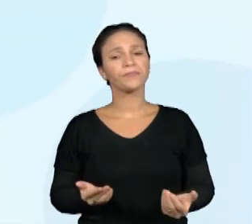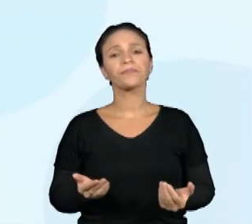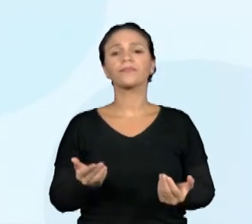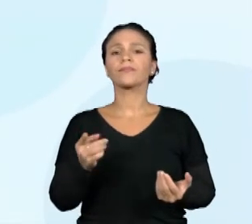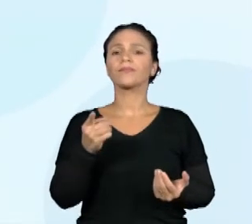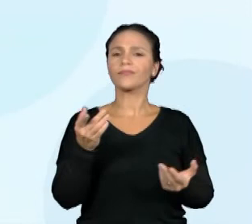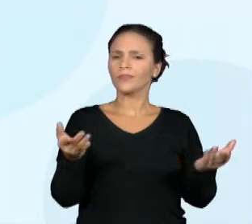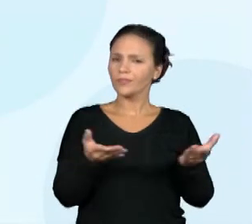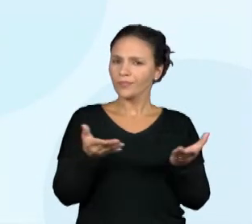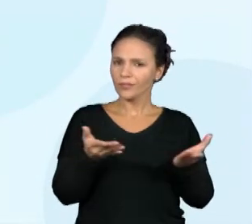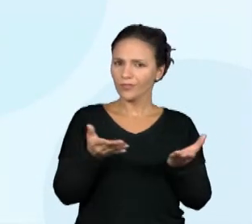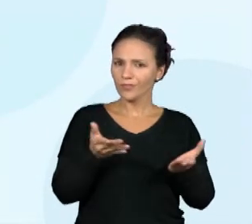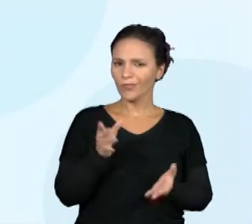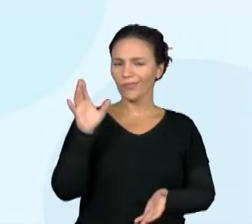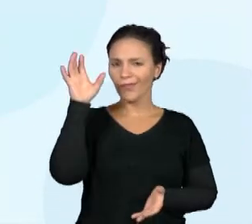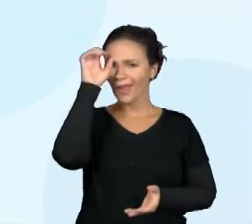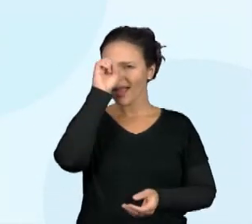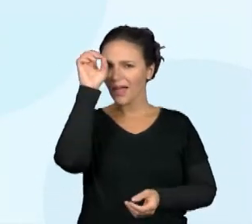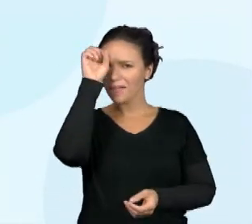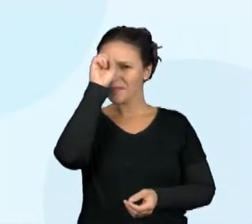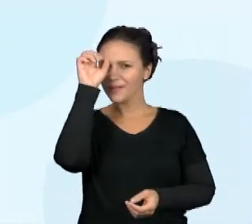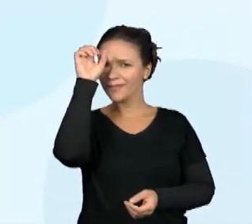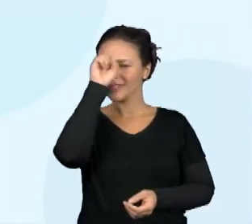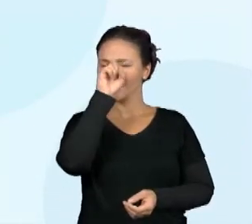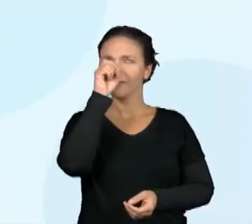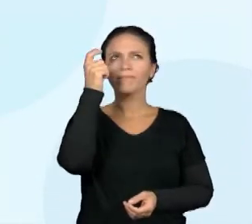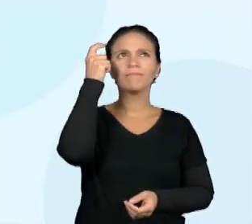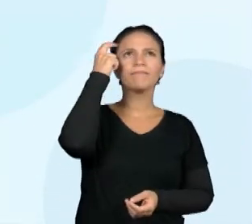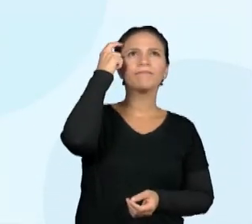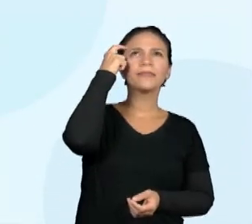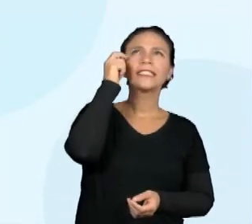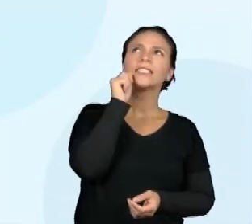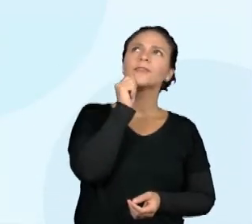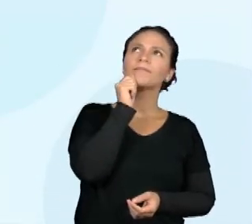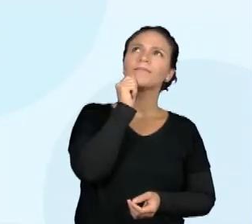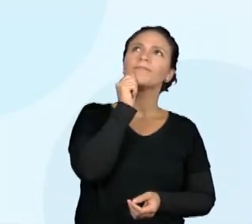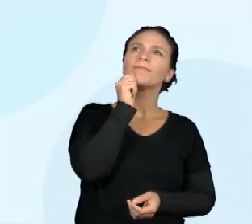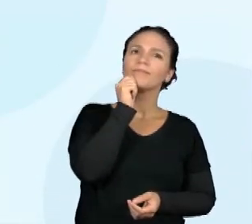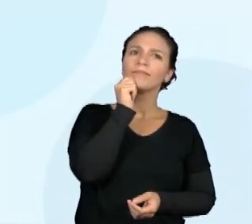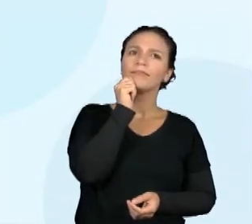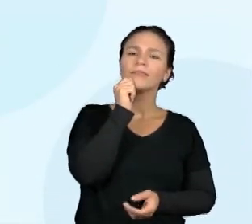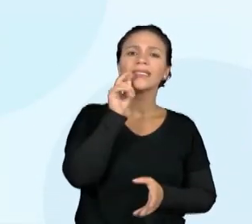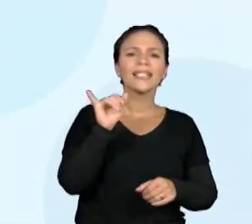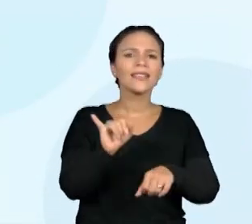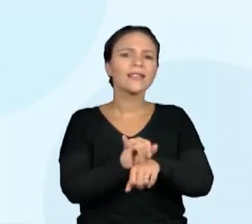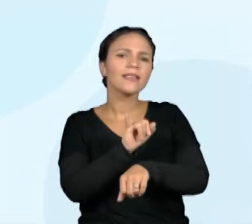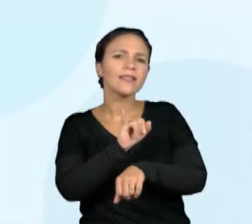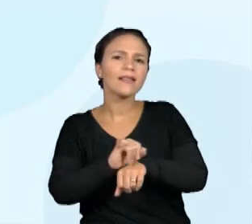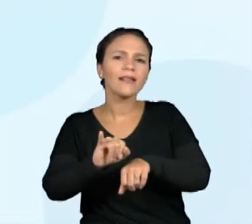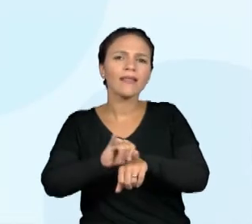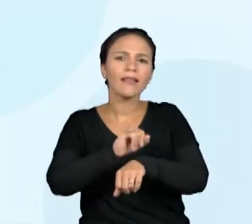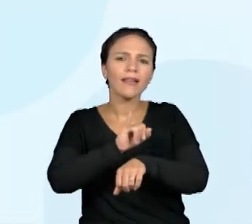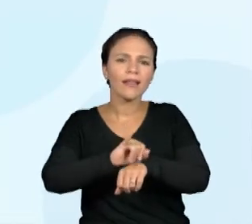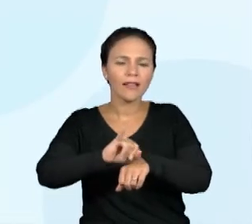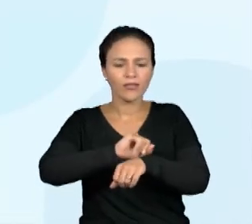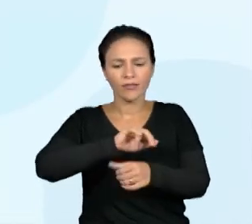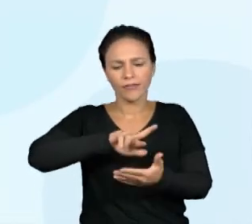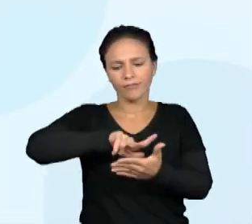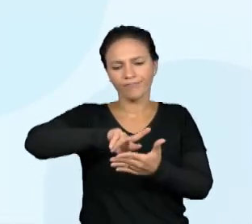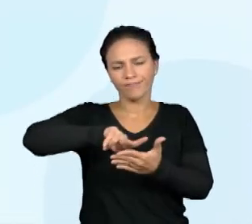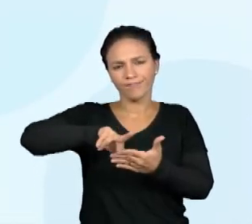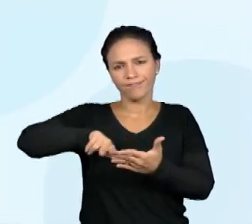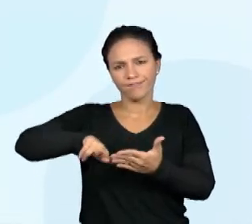então aprender hoje, nós vamos pensar sobre diferentes estratégias para